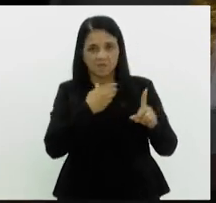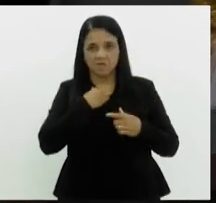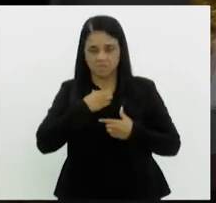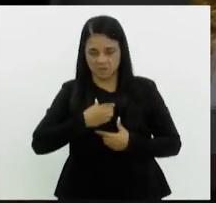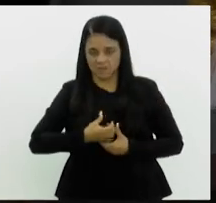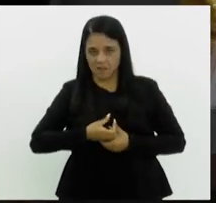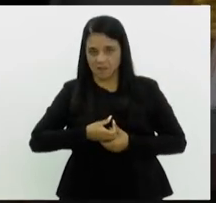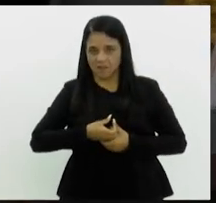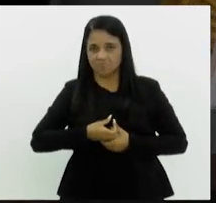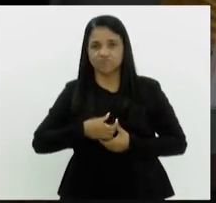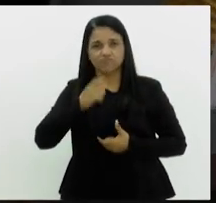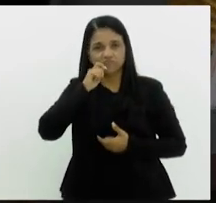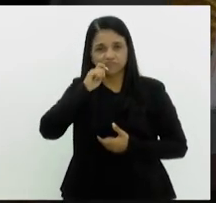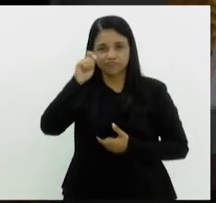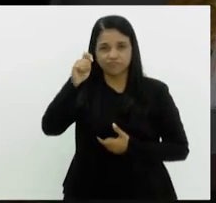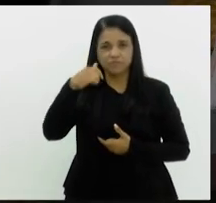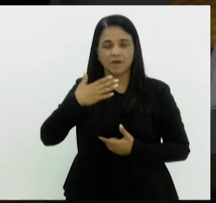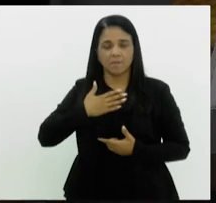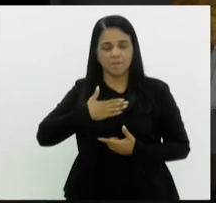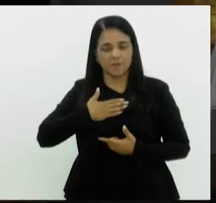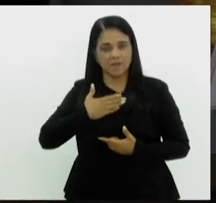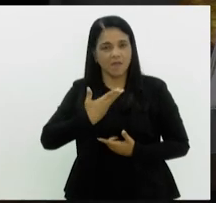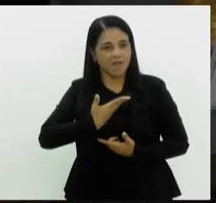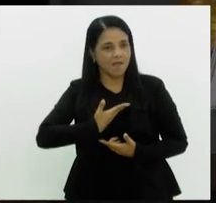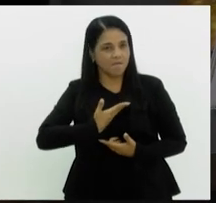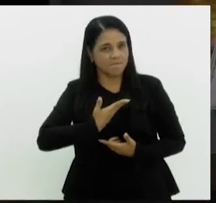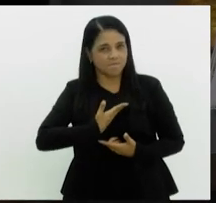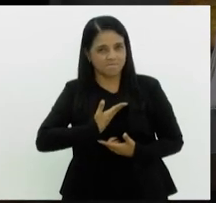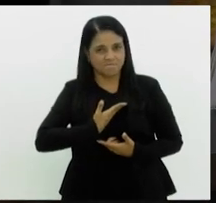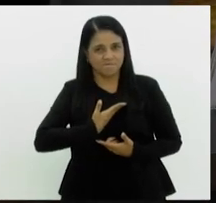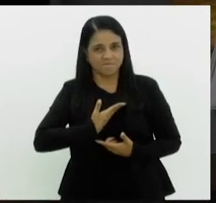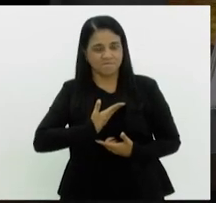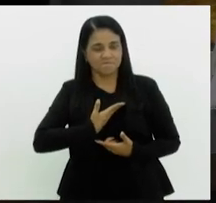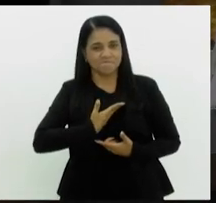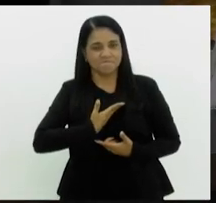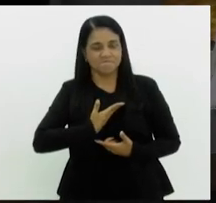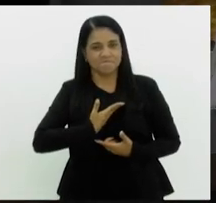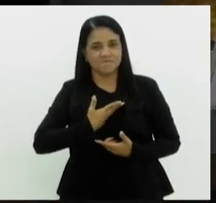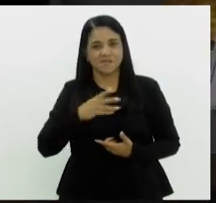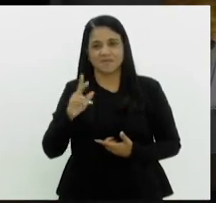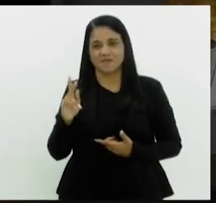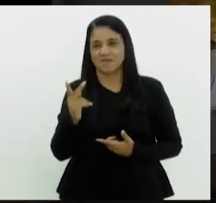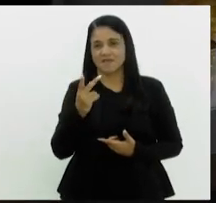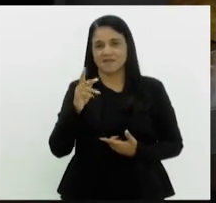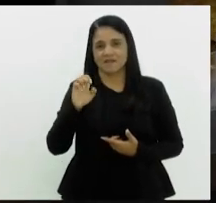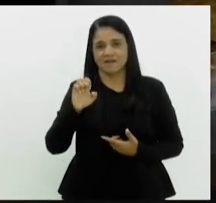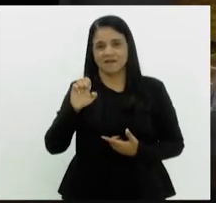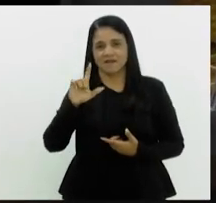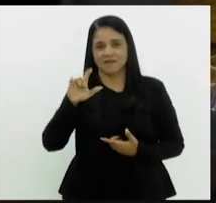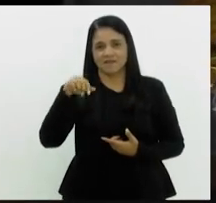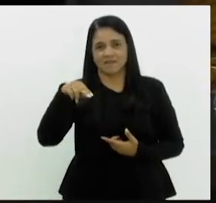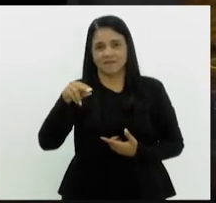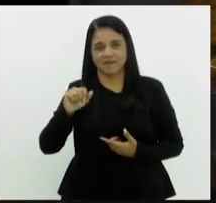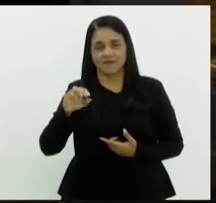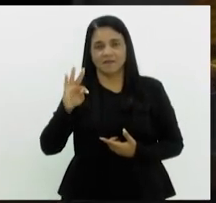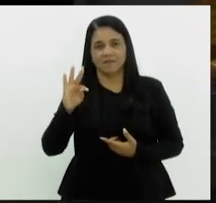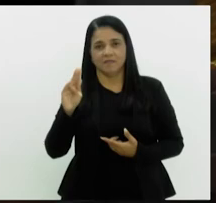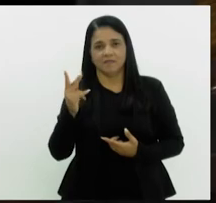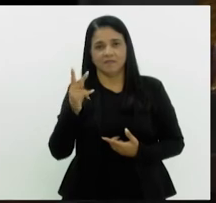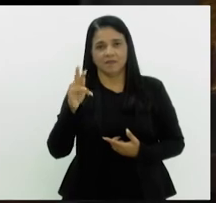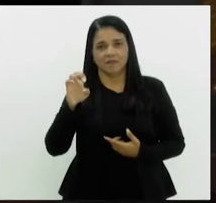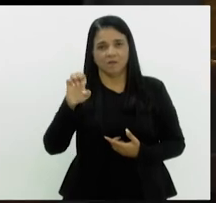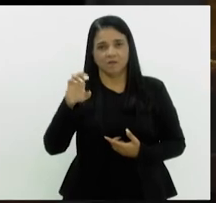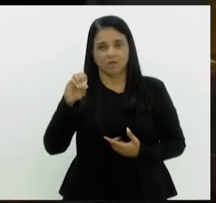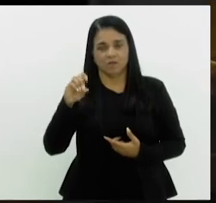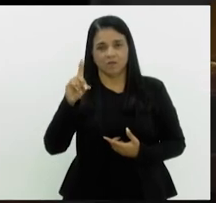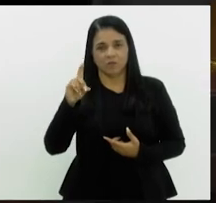Tiradentes, para minha queridíssima amiga Helena Teodoro. E é com muito orgulho que eu